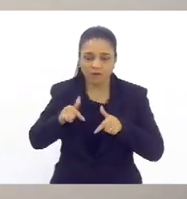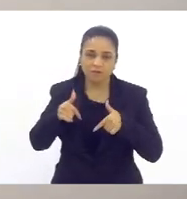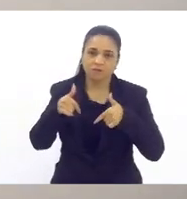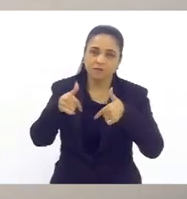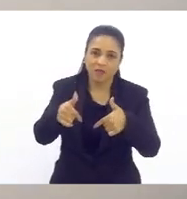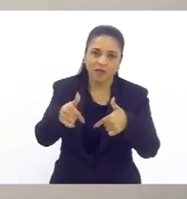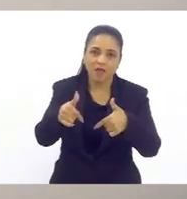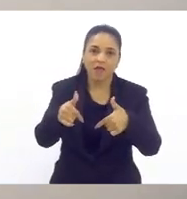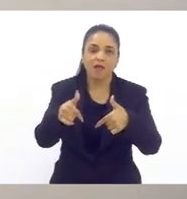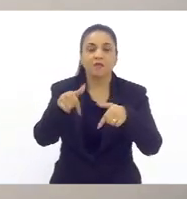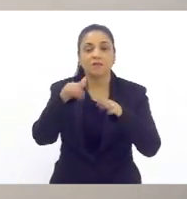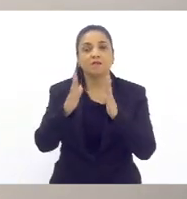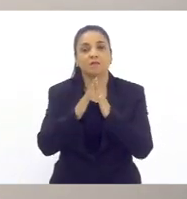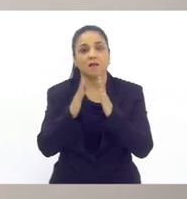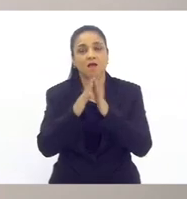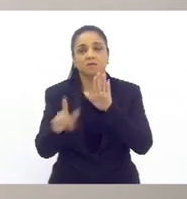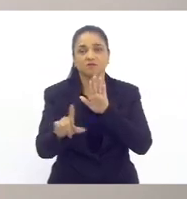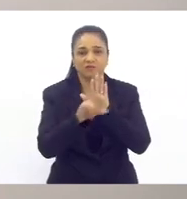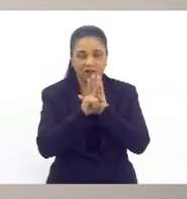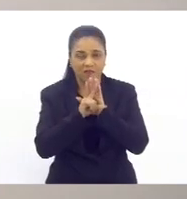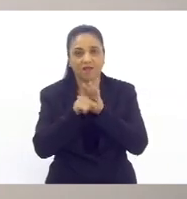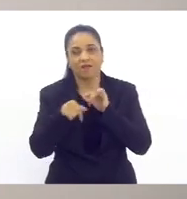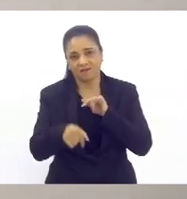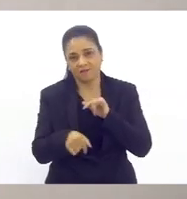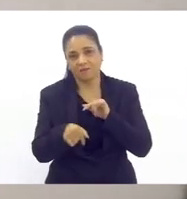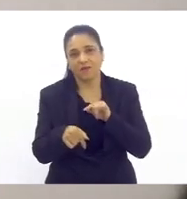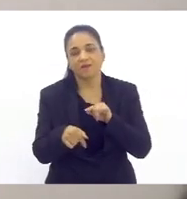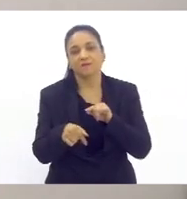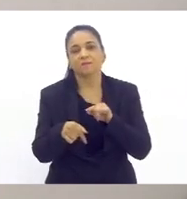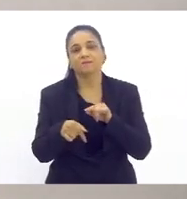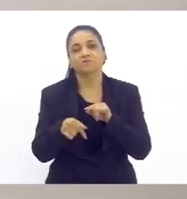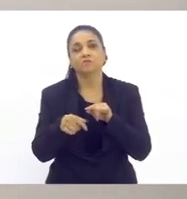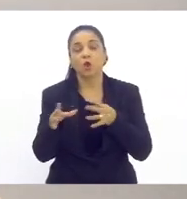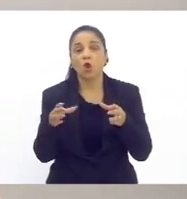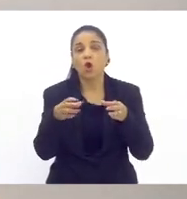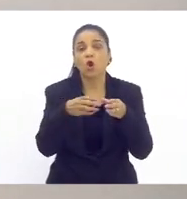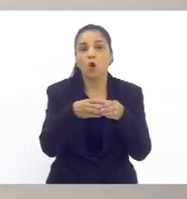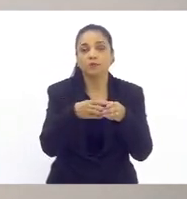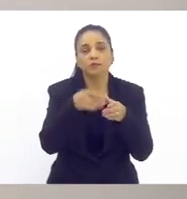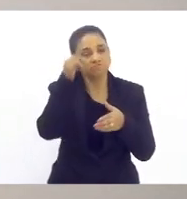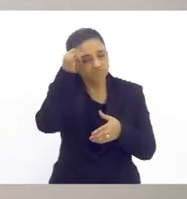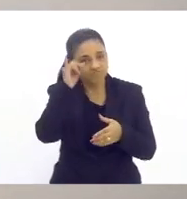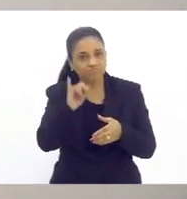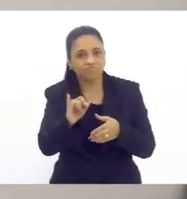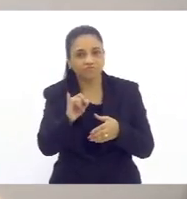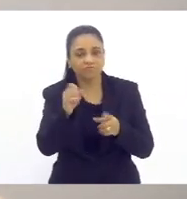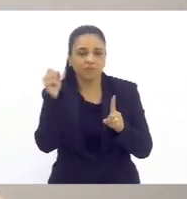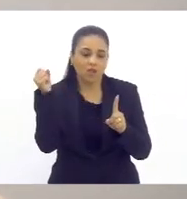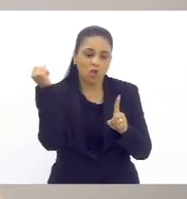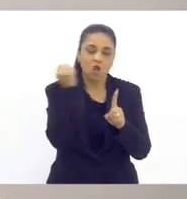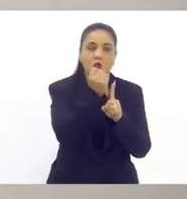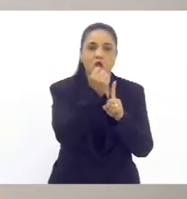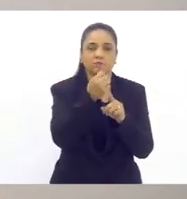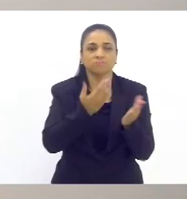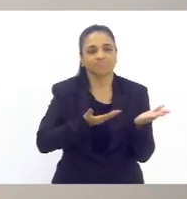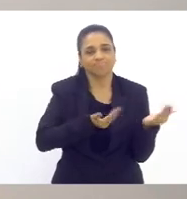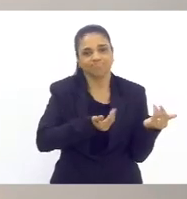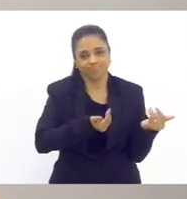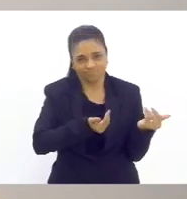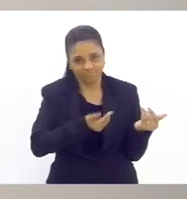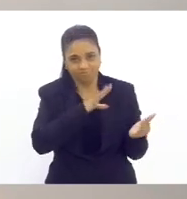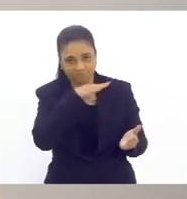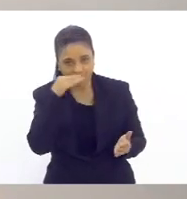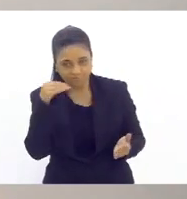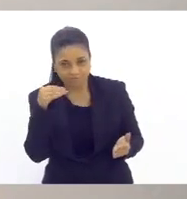cada legislativo que é o comitê de prevenção de homicídio de adolescente que o ministério público